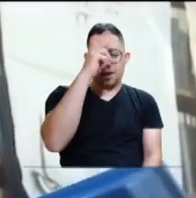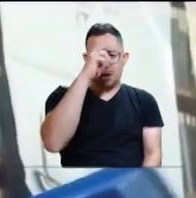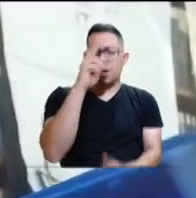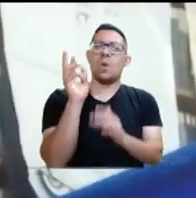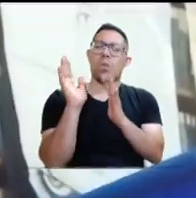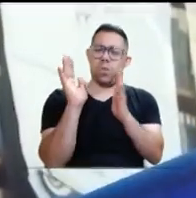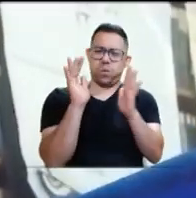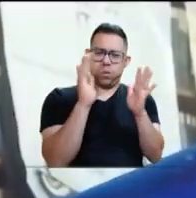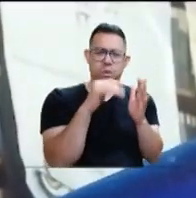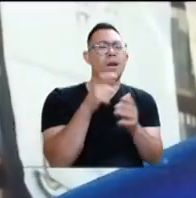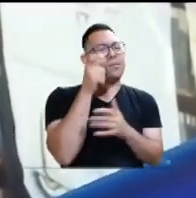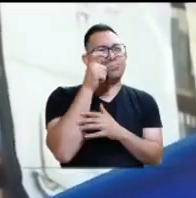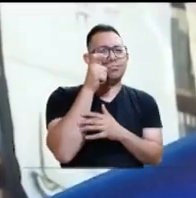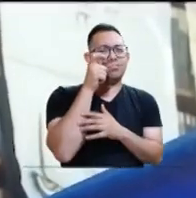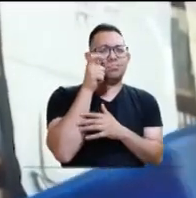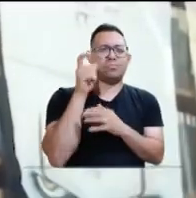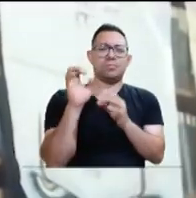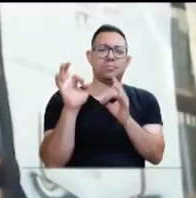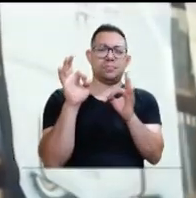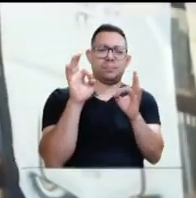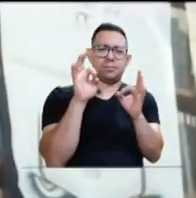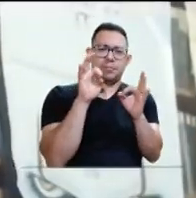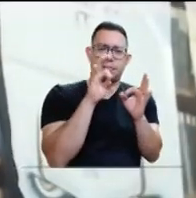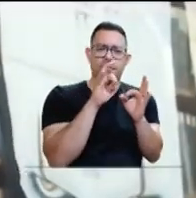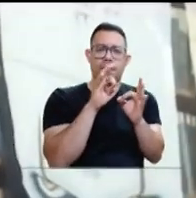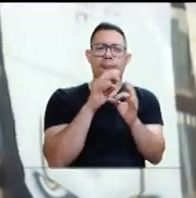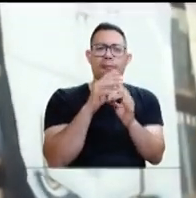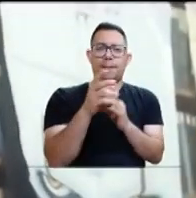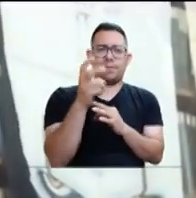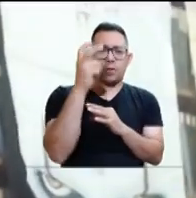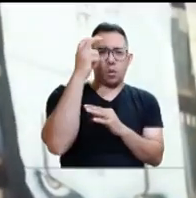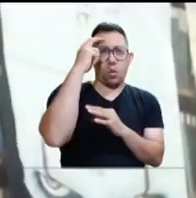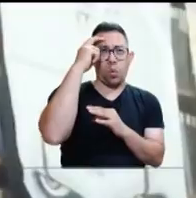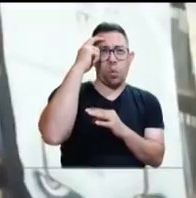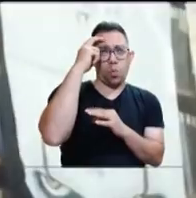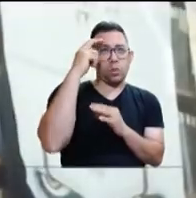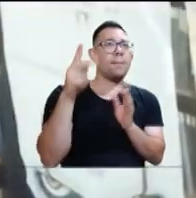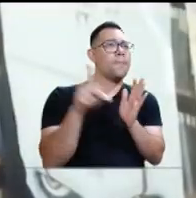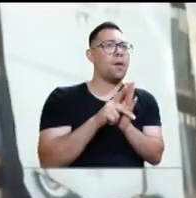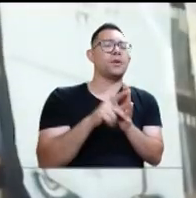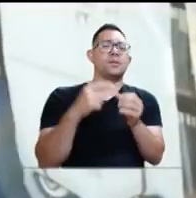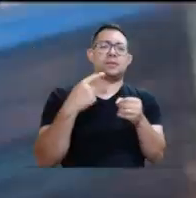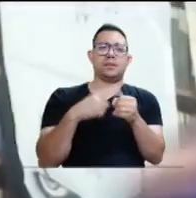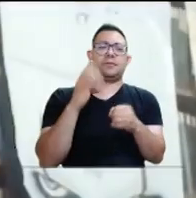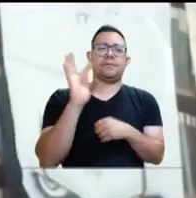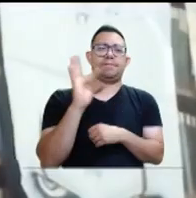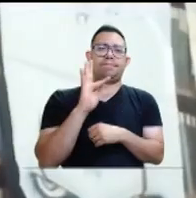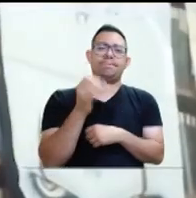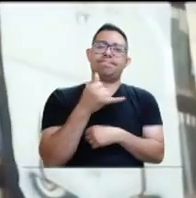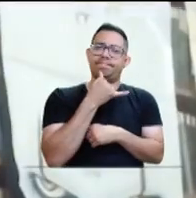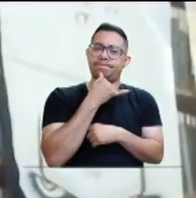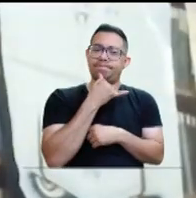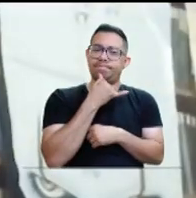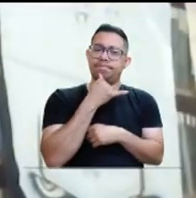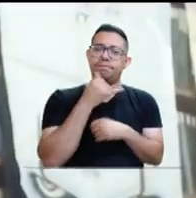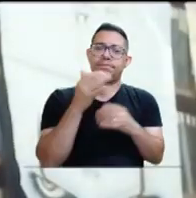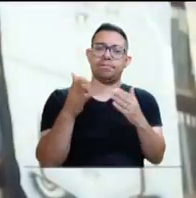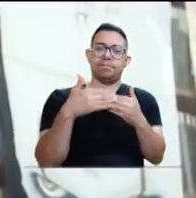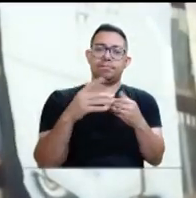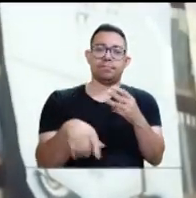Eu acompanhei a história da videolocadora, né? Uma videolocadora cultural demais aí na cidade de Franca, né?